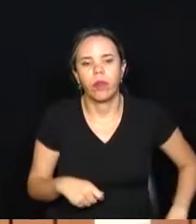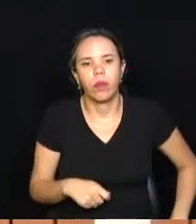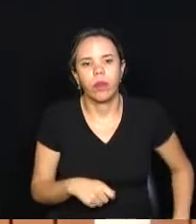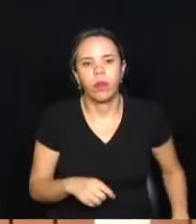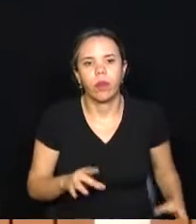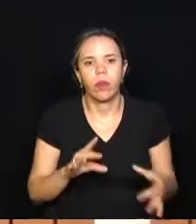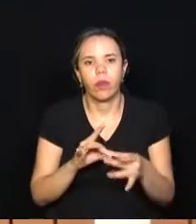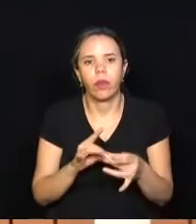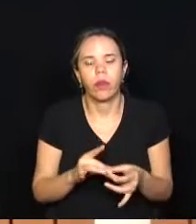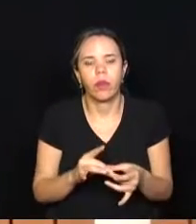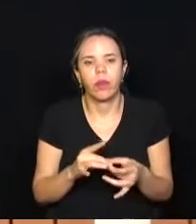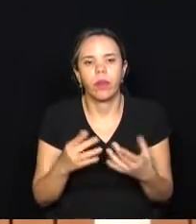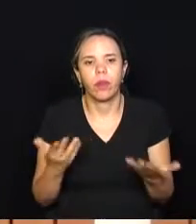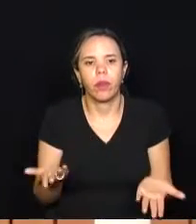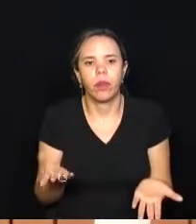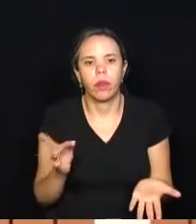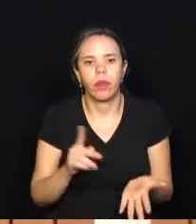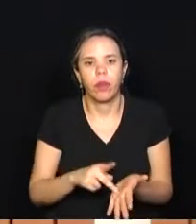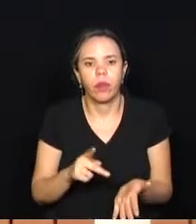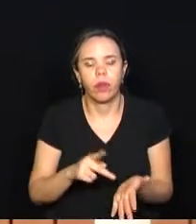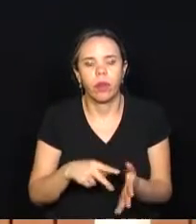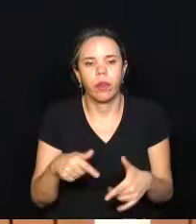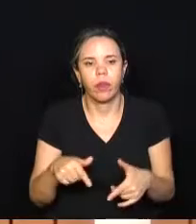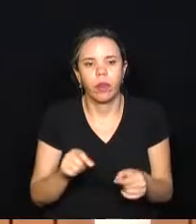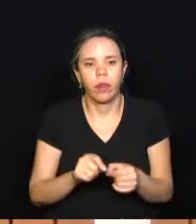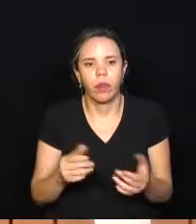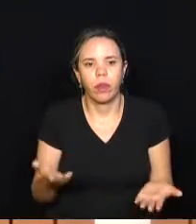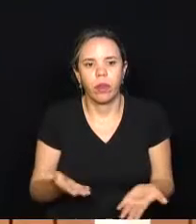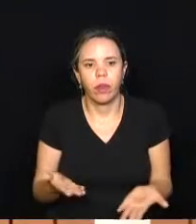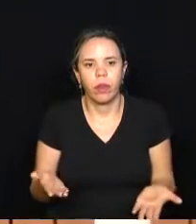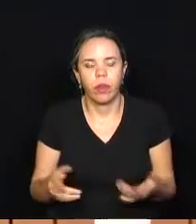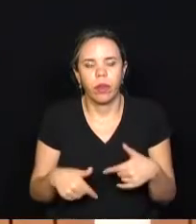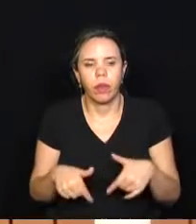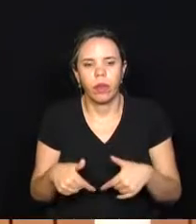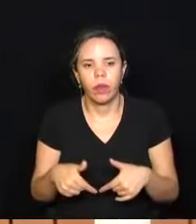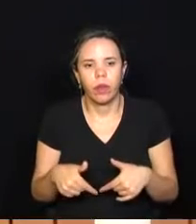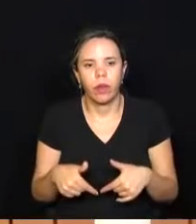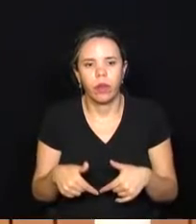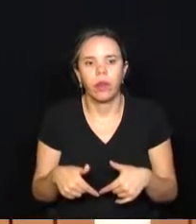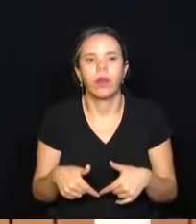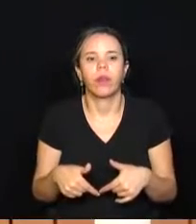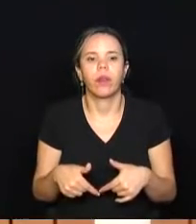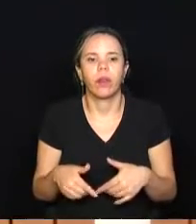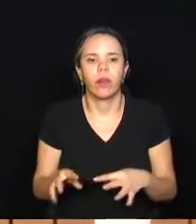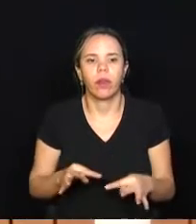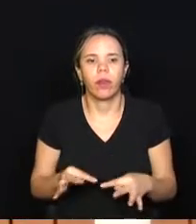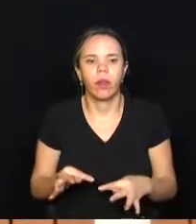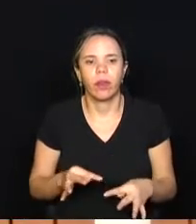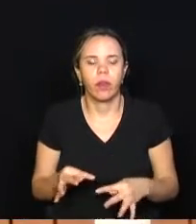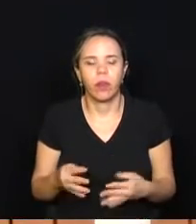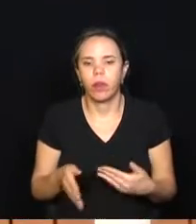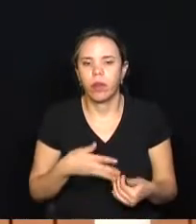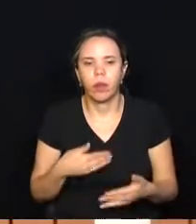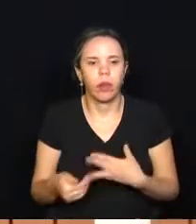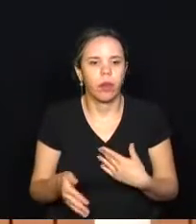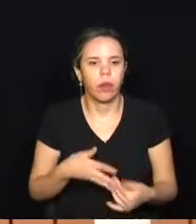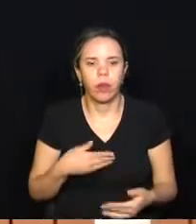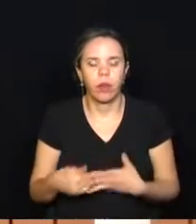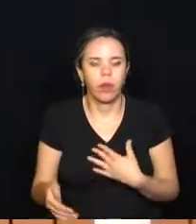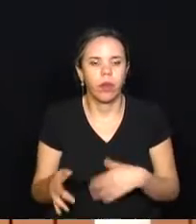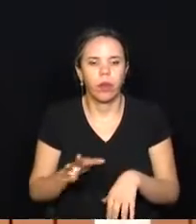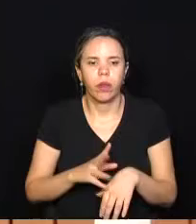ela. Então, na realidade, o trabalho que se faz hoje é um trabalho de prevenção, tá, a qualquer tipo de